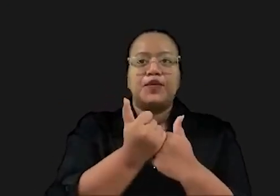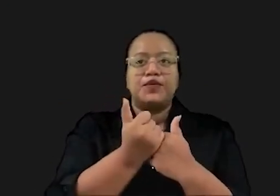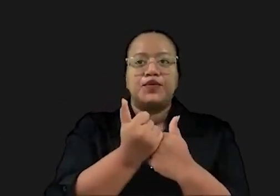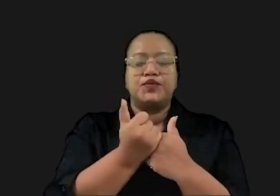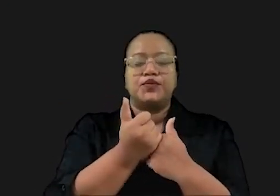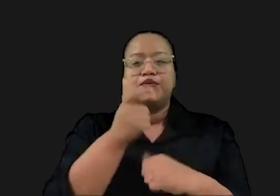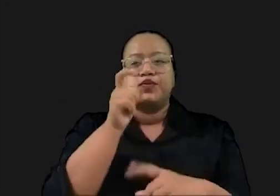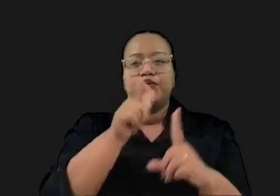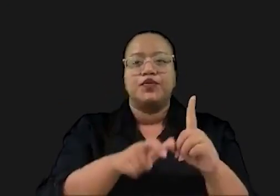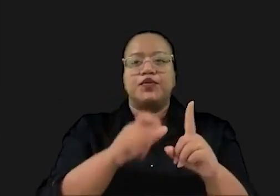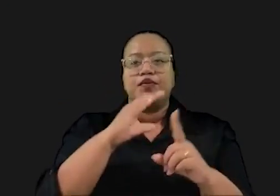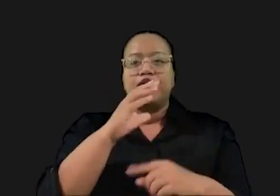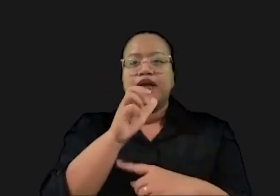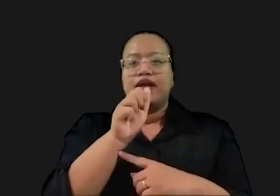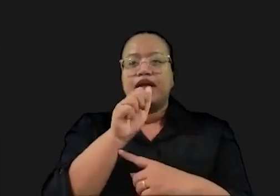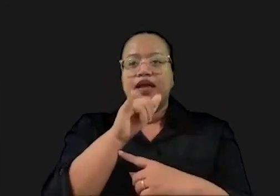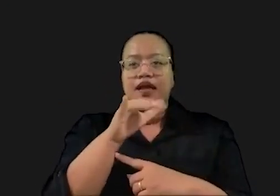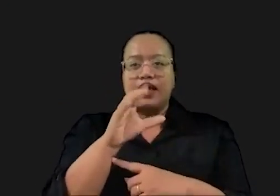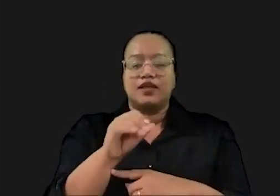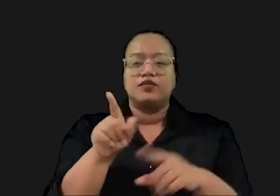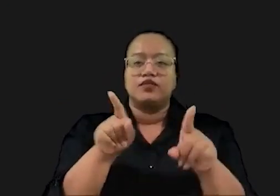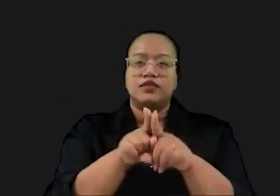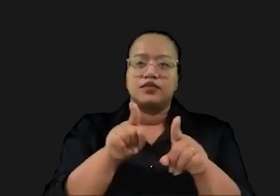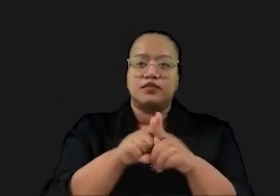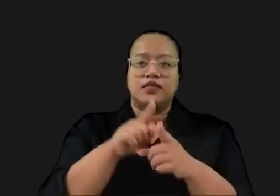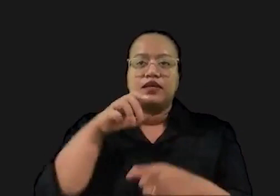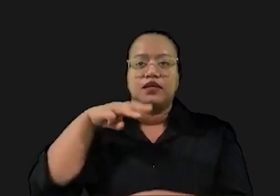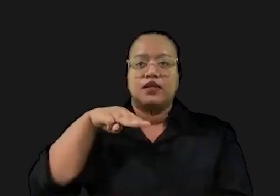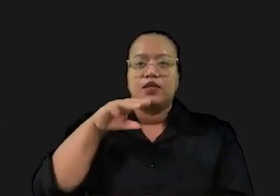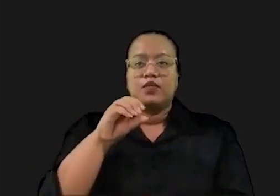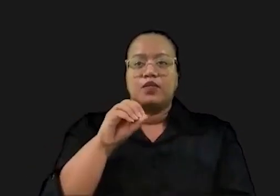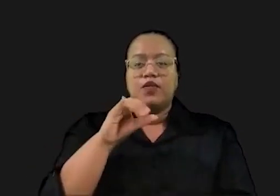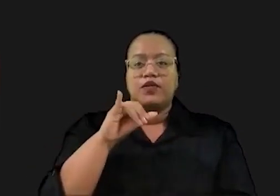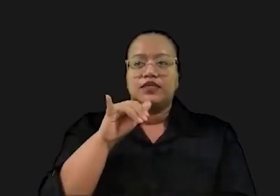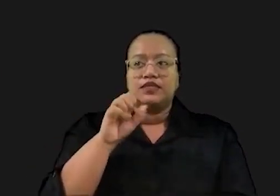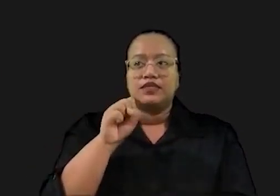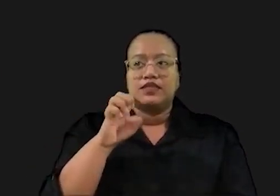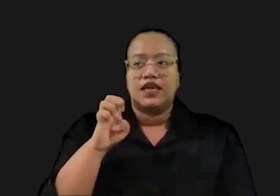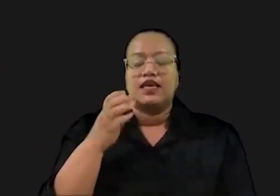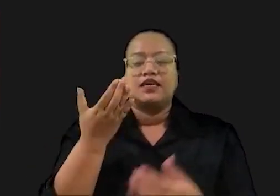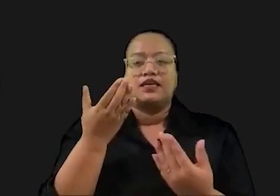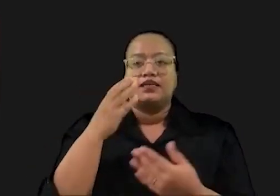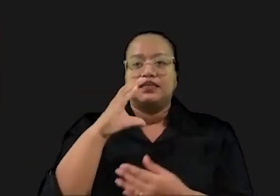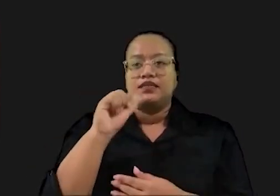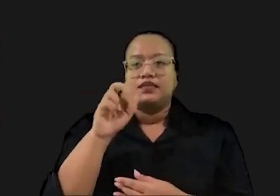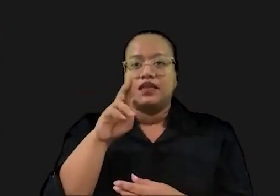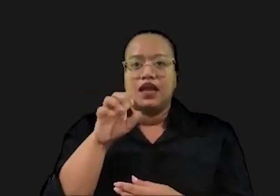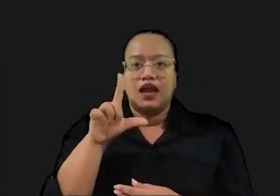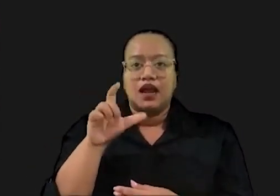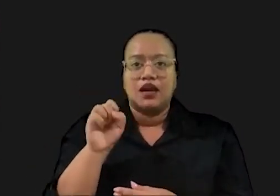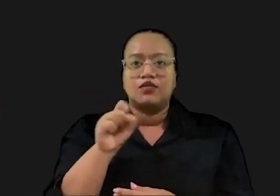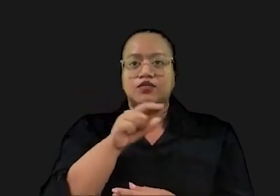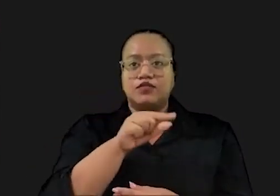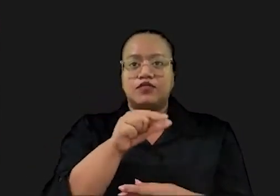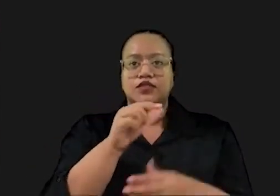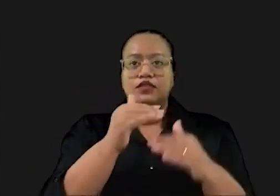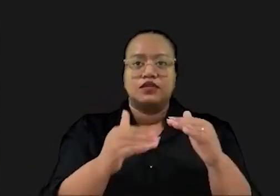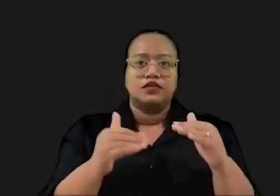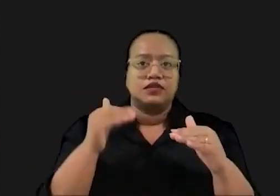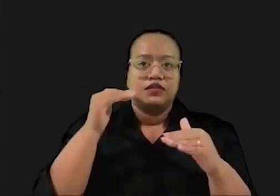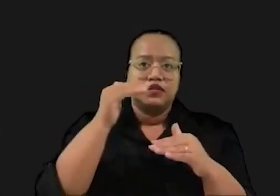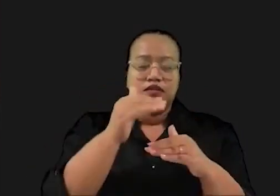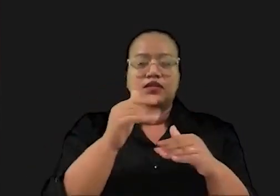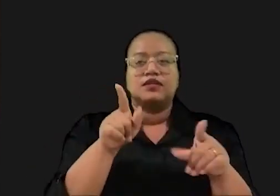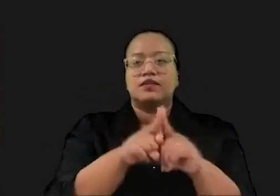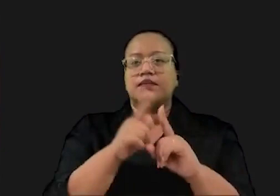ao Moisés, também, que está aí, ao Carlos Alberto, a todos vocês que são grandes, ao Hugo Abas também, que é sempre um